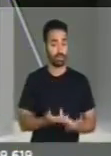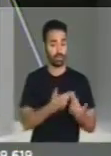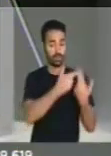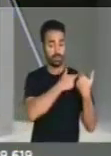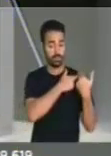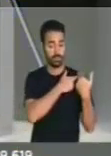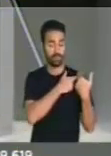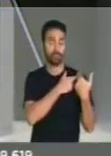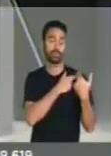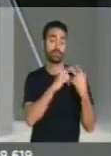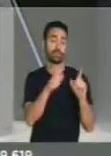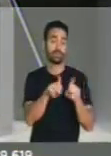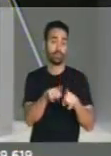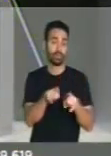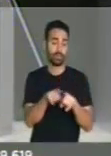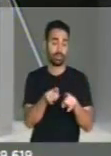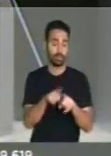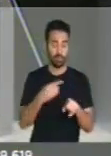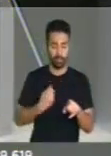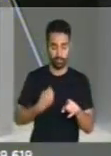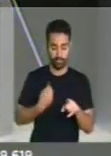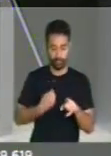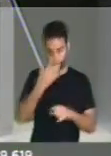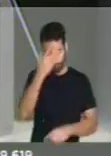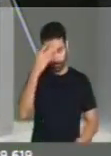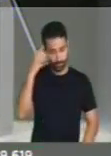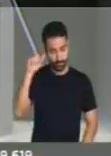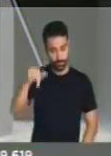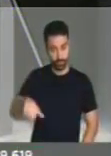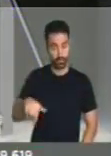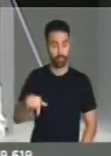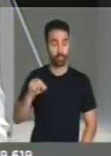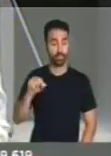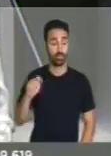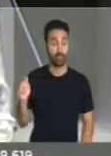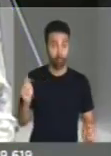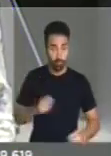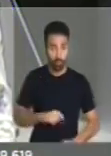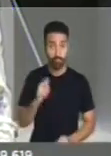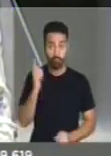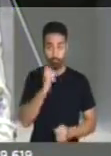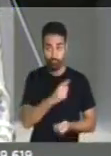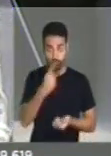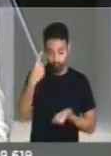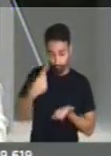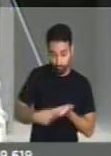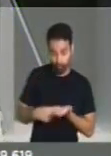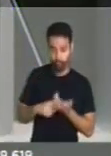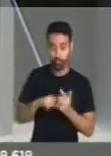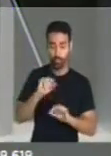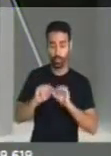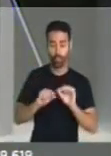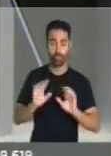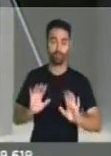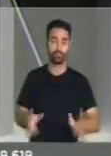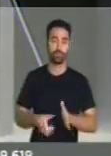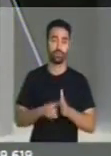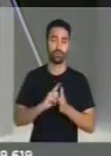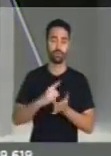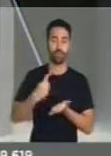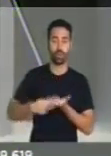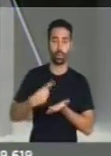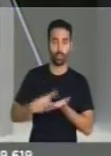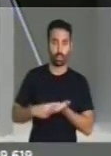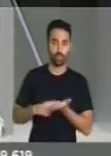obrigação, pelas caminhadas desses agentes a esta casa, poder cumprir aquilo que foi dantes